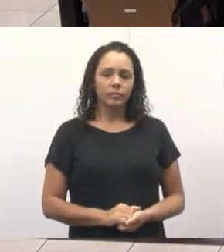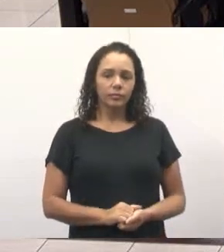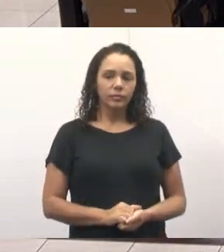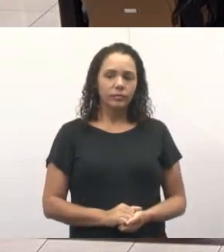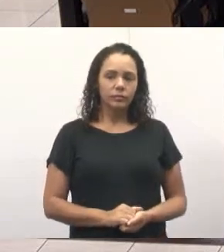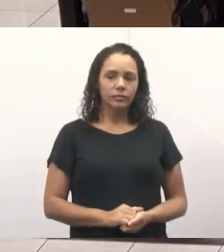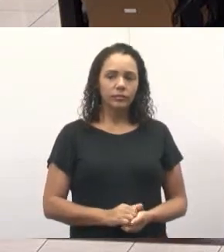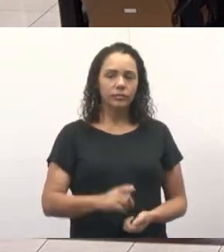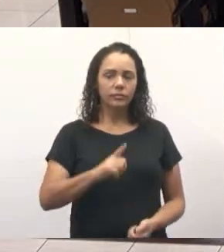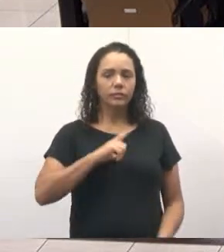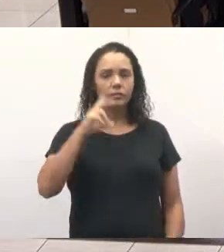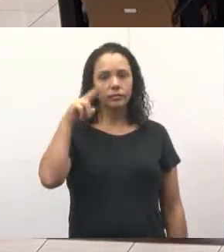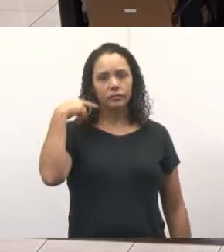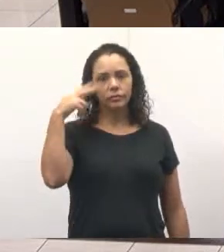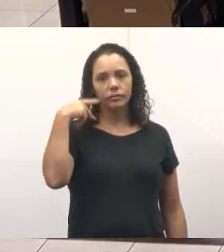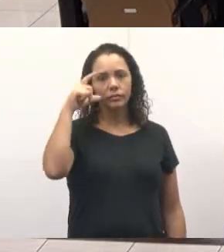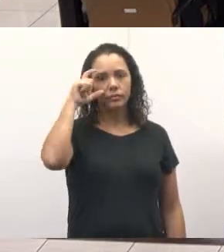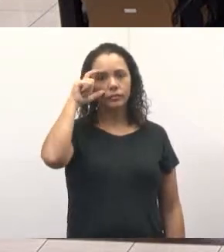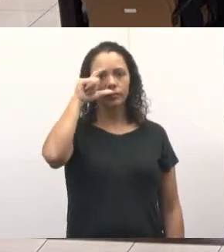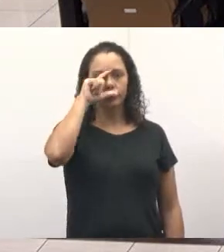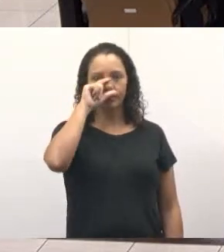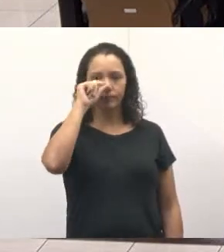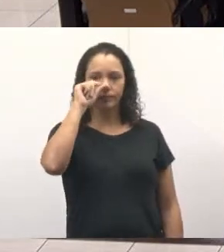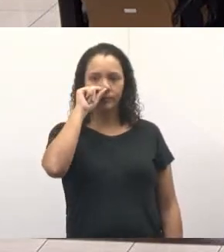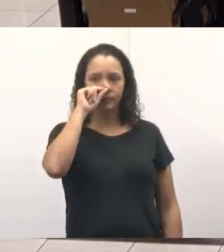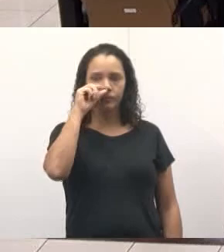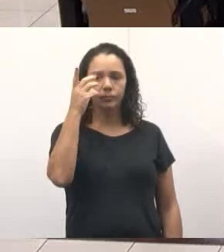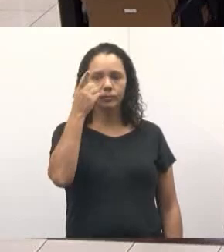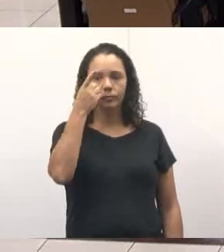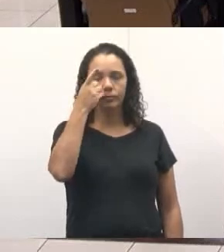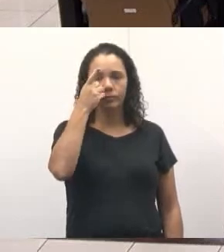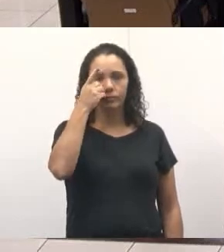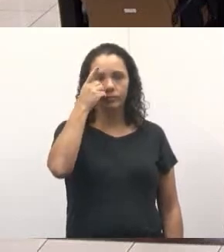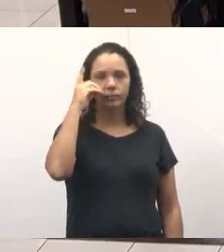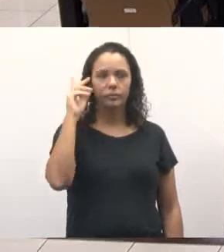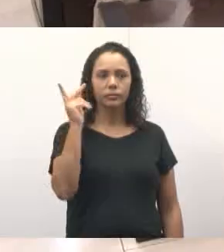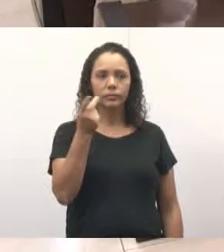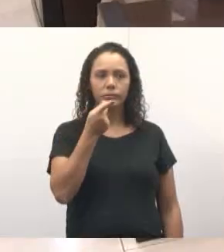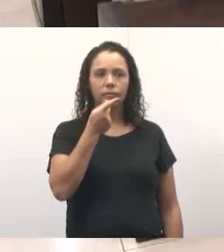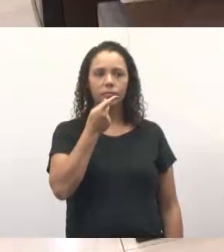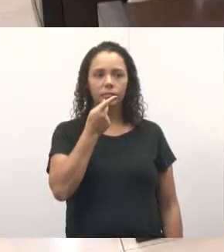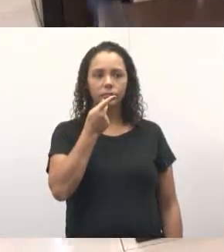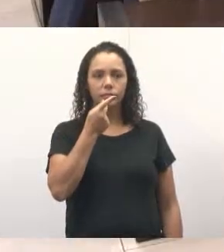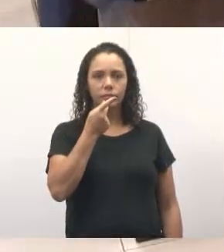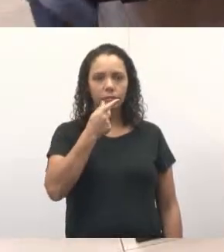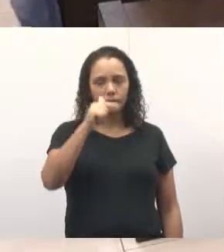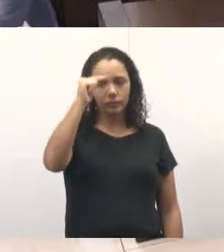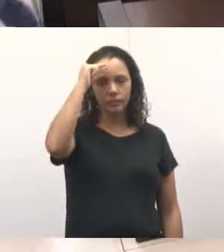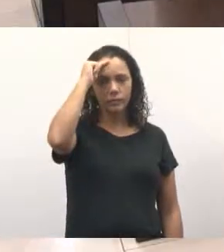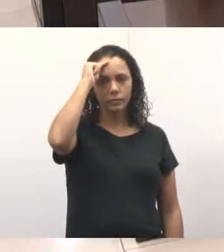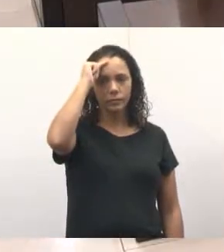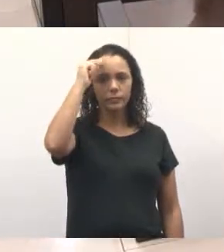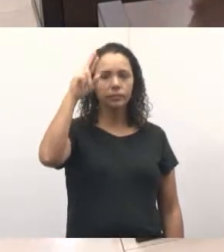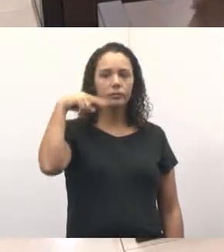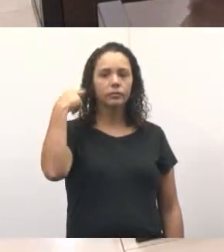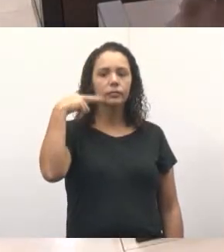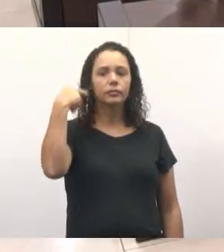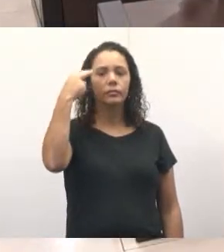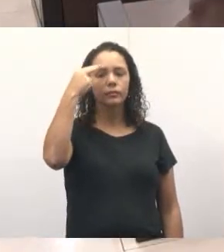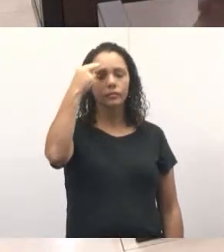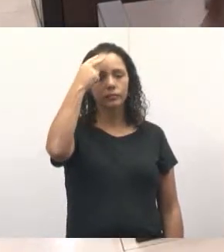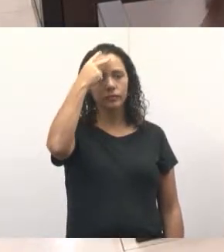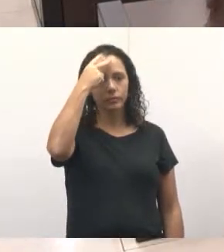Estão presentes os vereadores Abner Rosa, vereador Dude, vereador Hernani Barreto, vereador Luiz Flávio, vereadora Maria